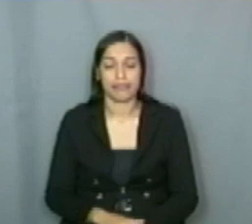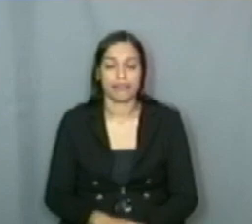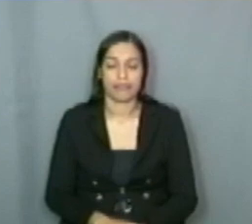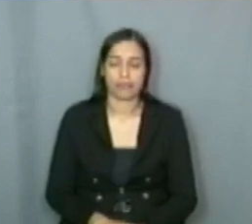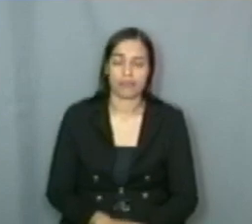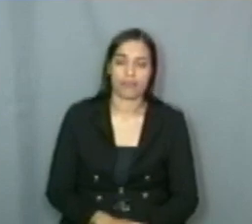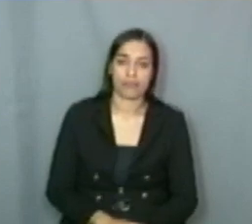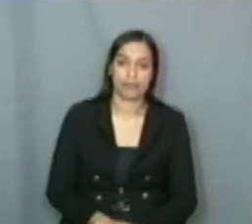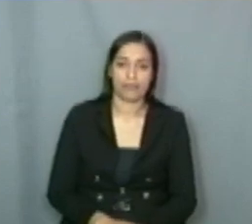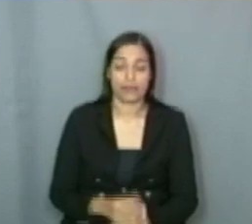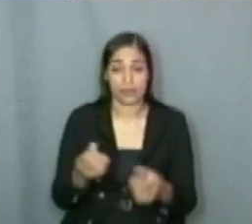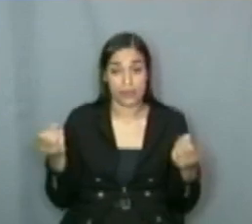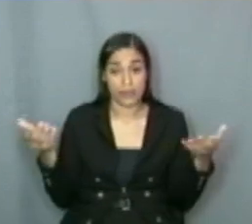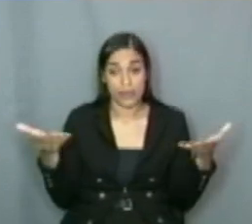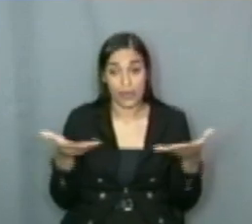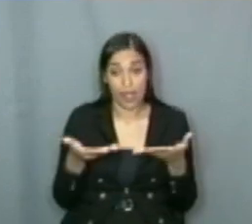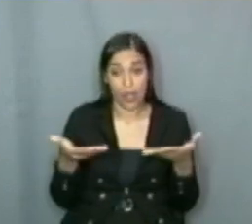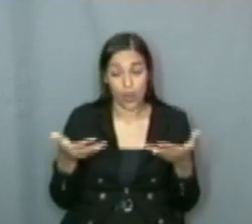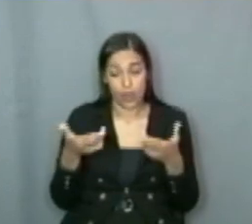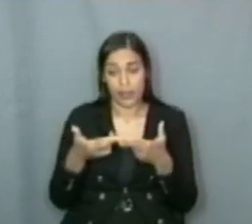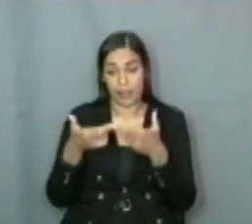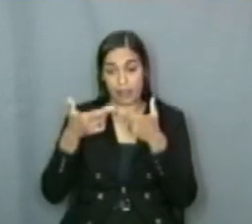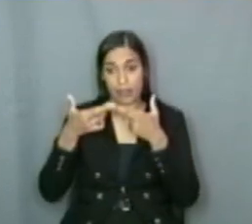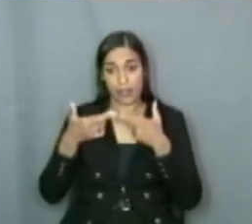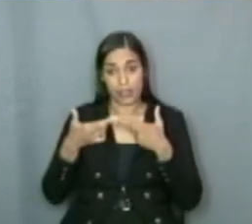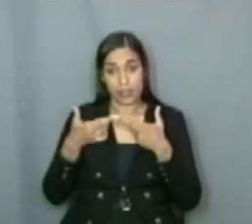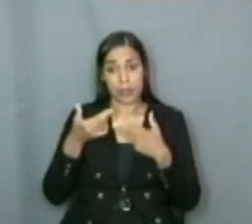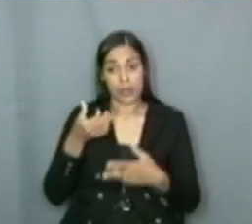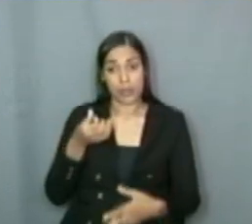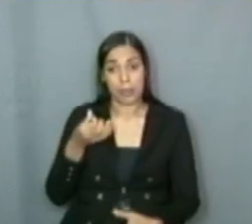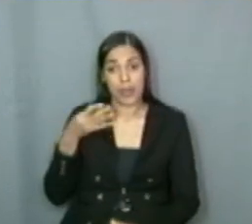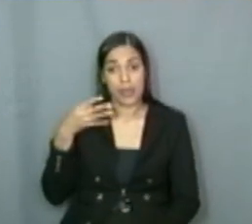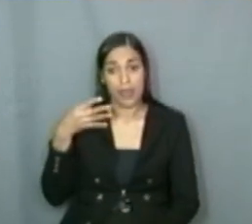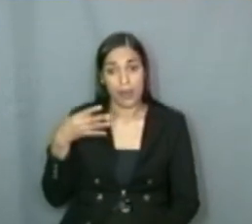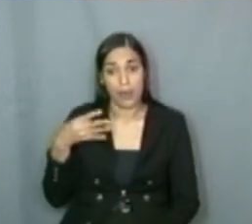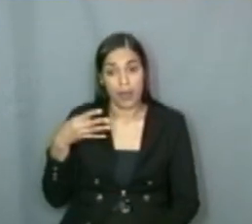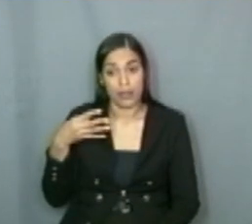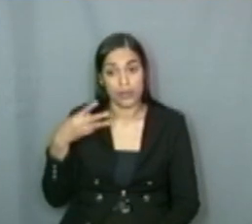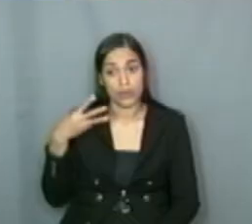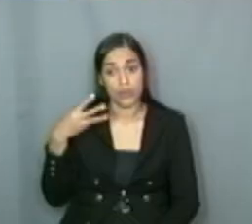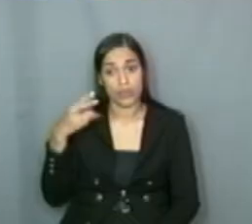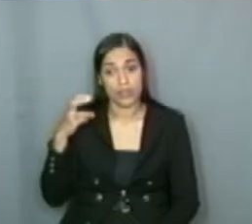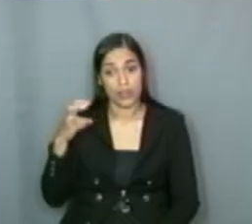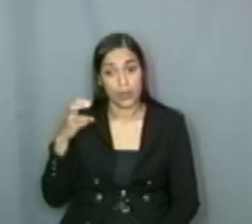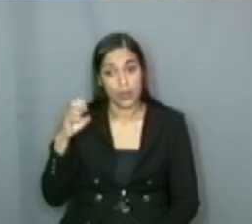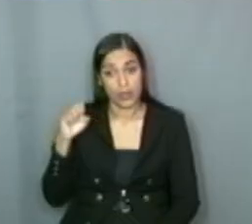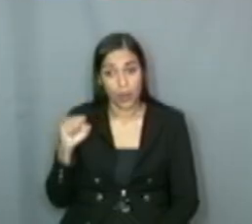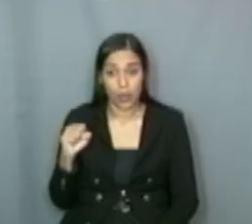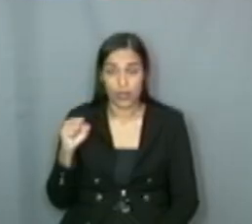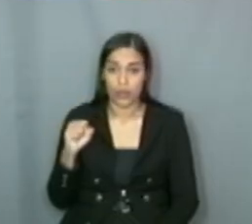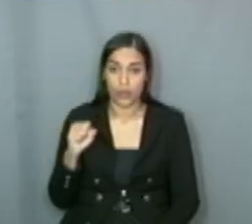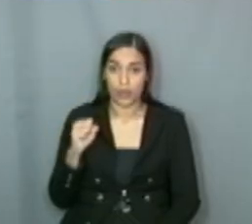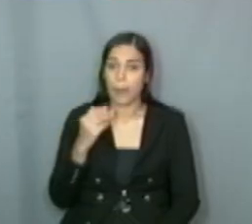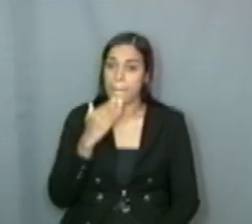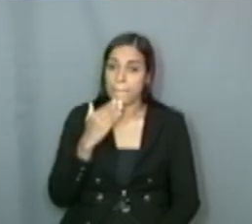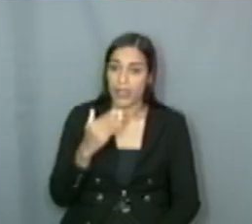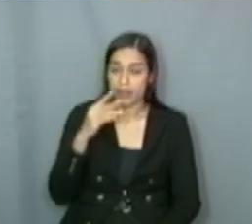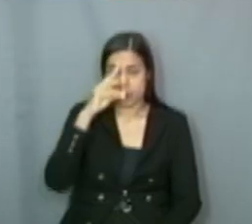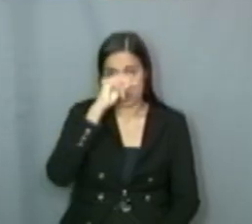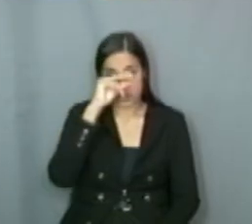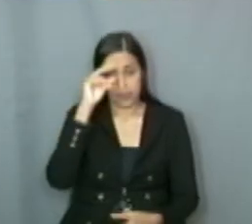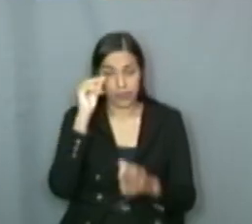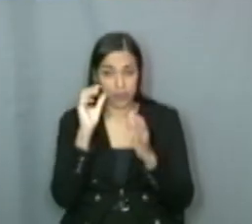agora para o requerimento 6458, em que eu faço a indicação à Prefeitura do